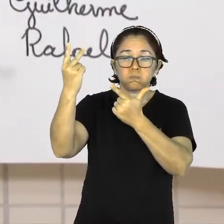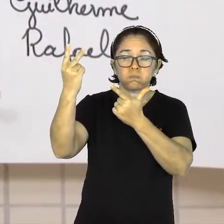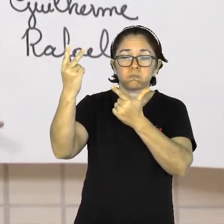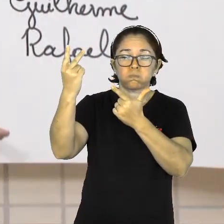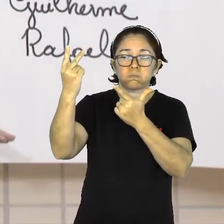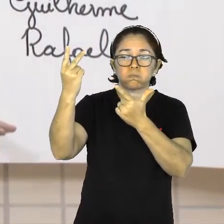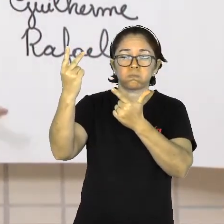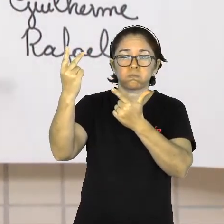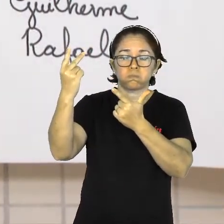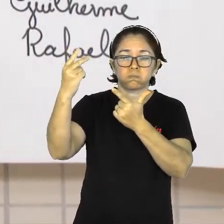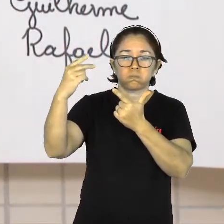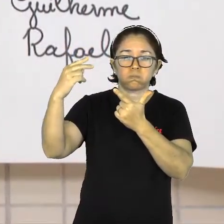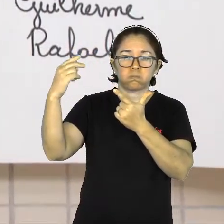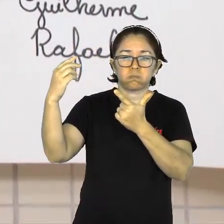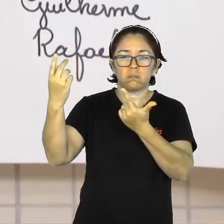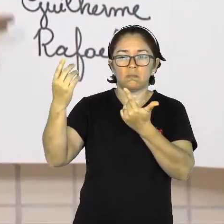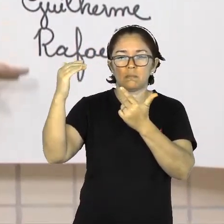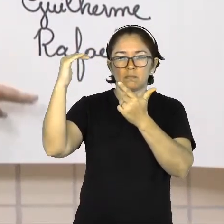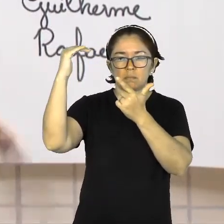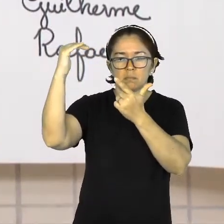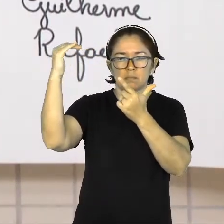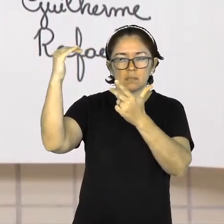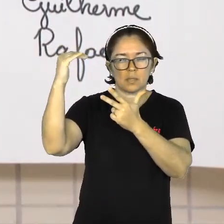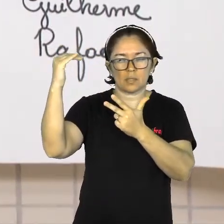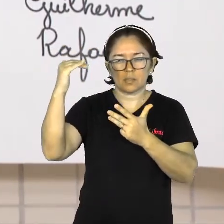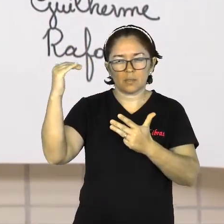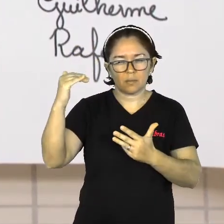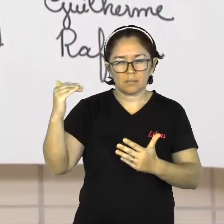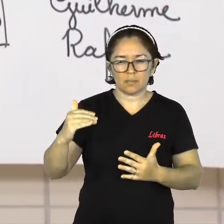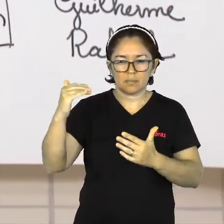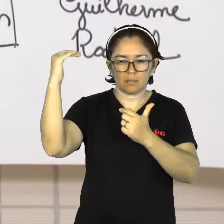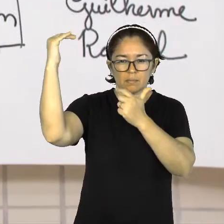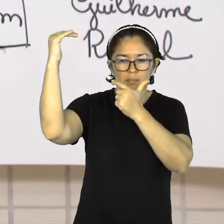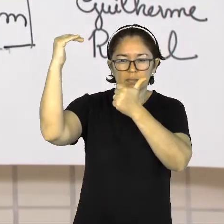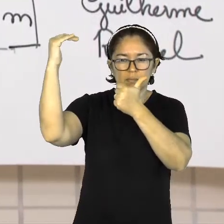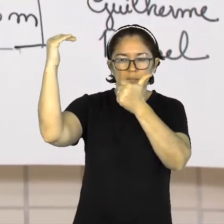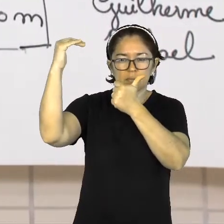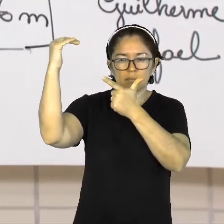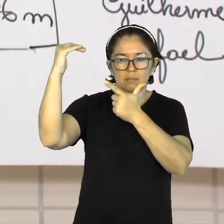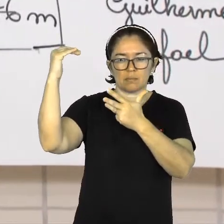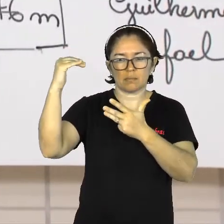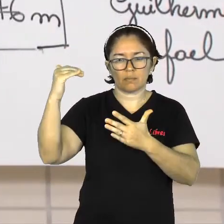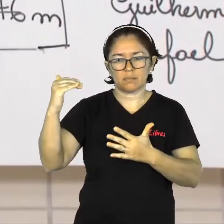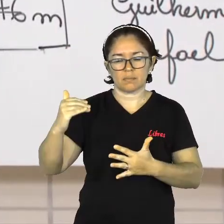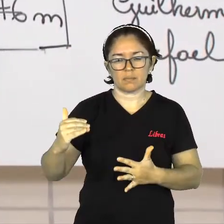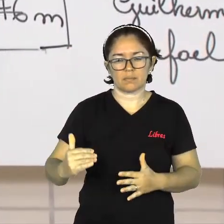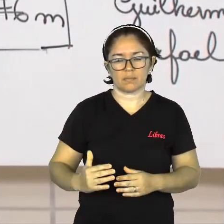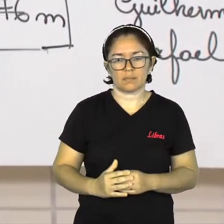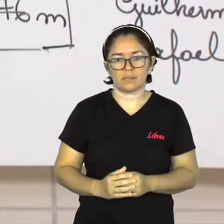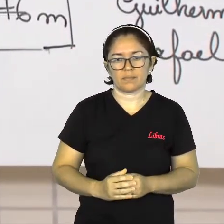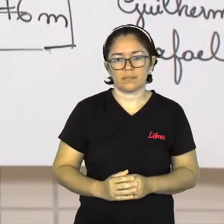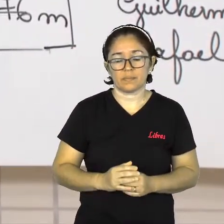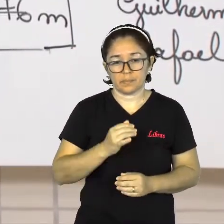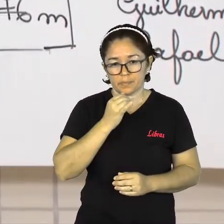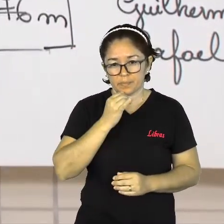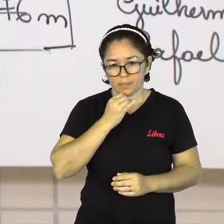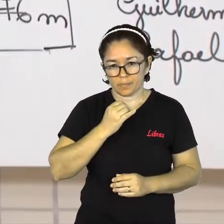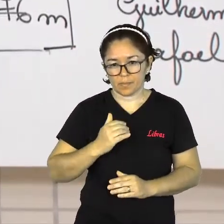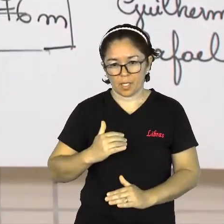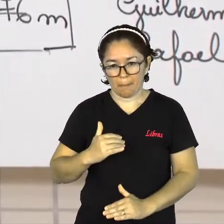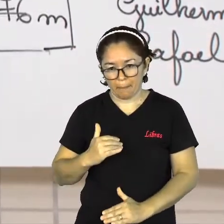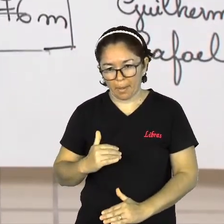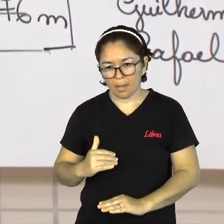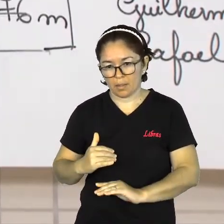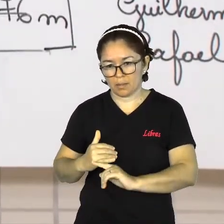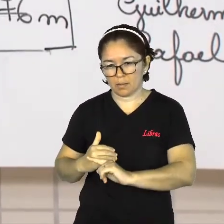colocando na ordem crescente do menorzinho para o maior. Lembra-se, crescente é do menor para o